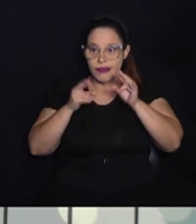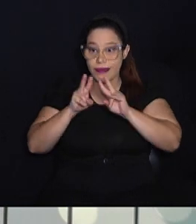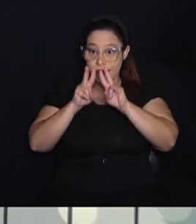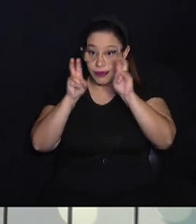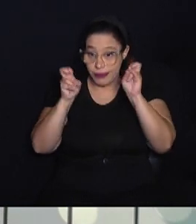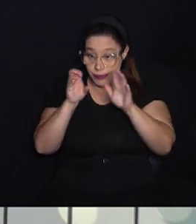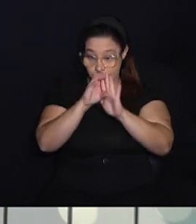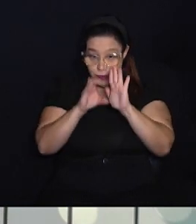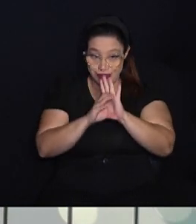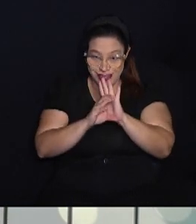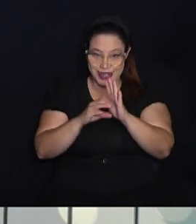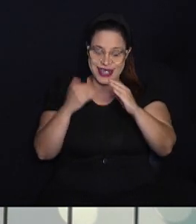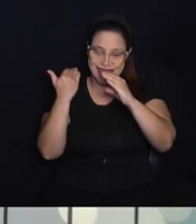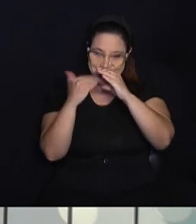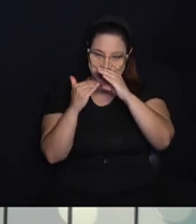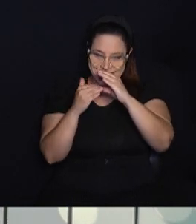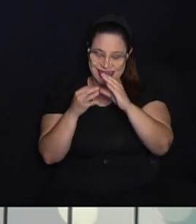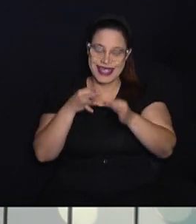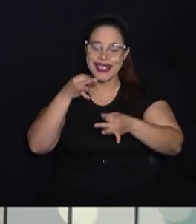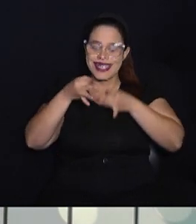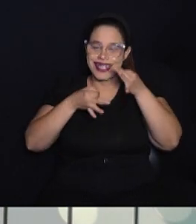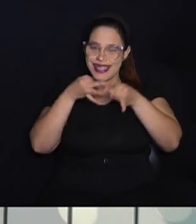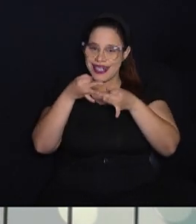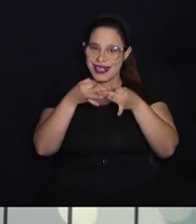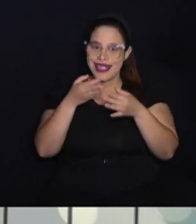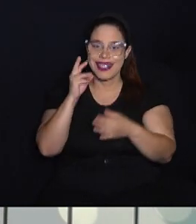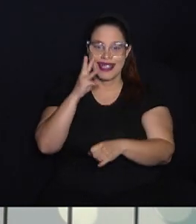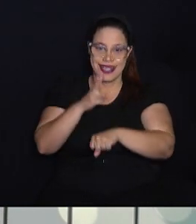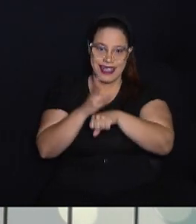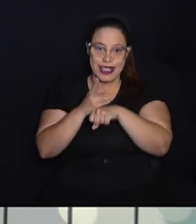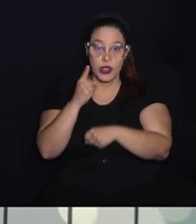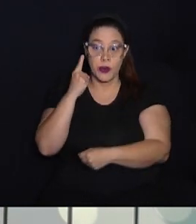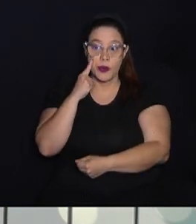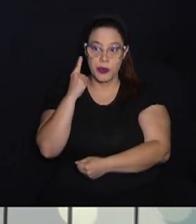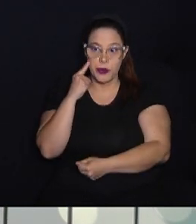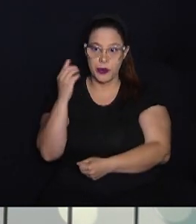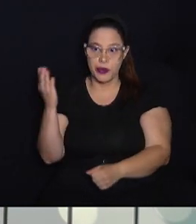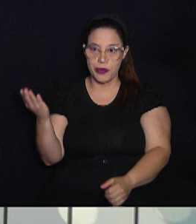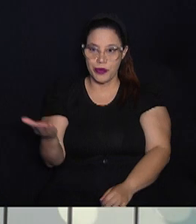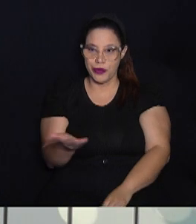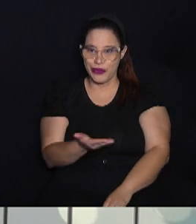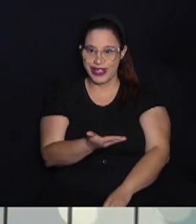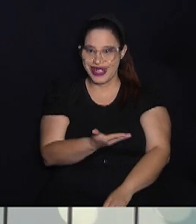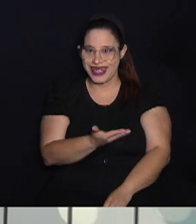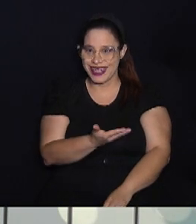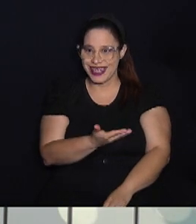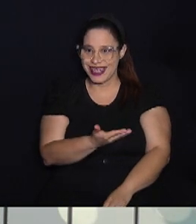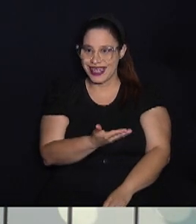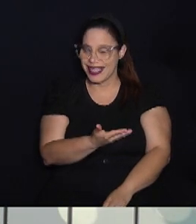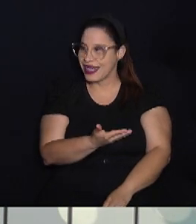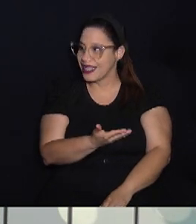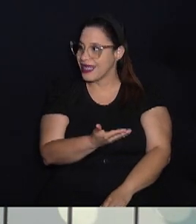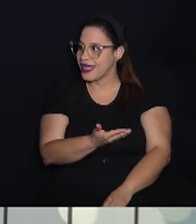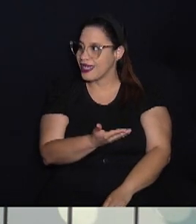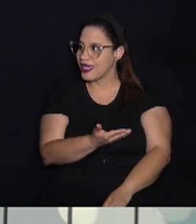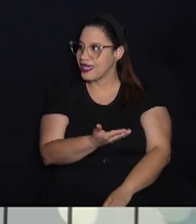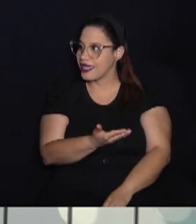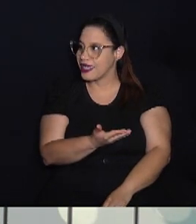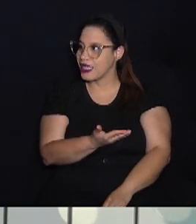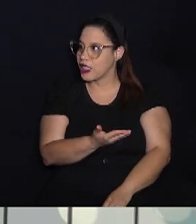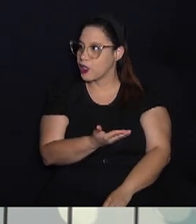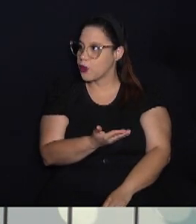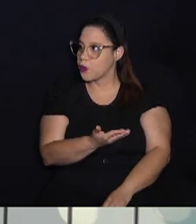programa? Então mande sugestões para o nosso WhatsApp. O DDD é o 19, o número é o